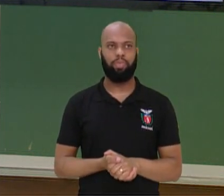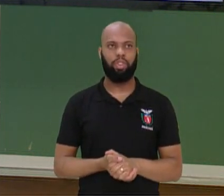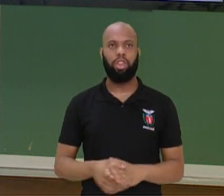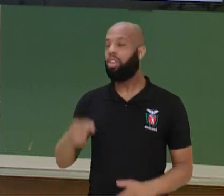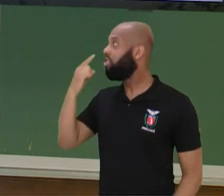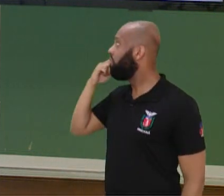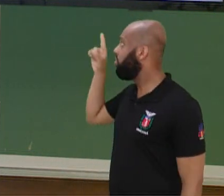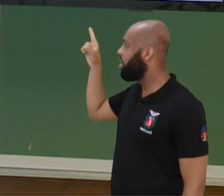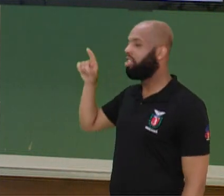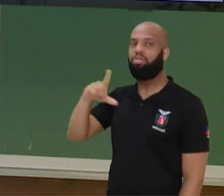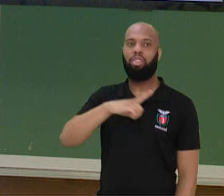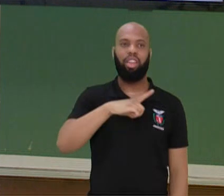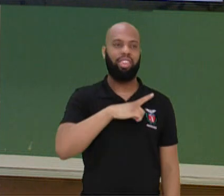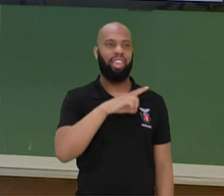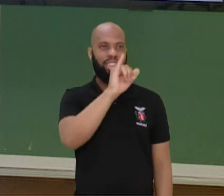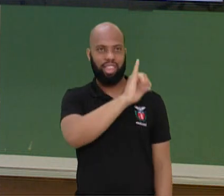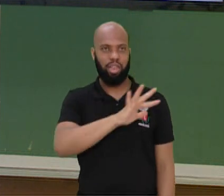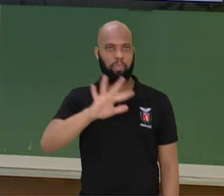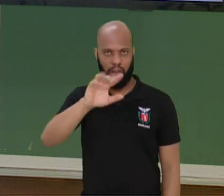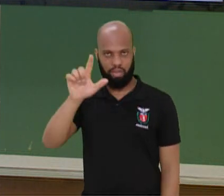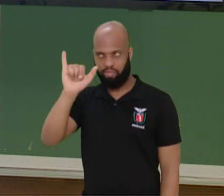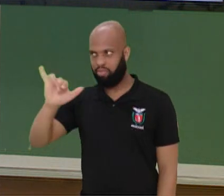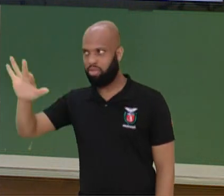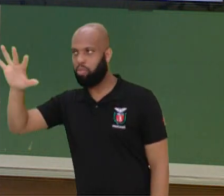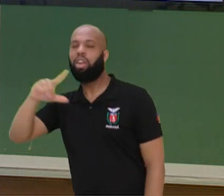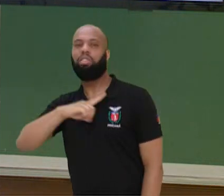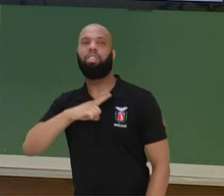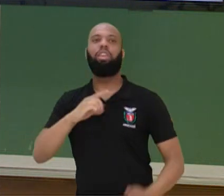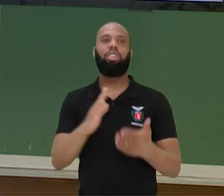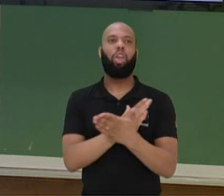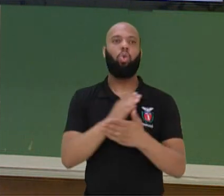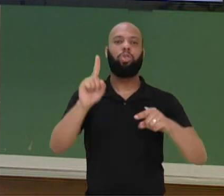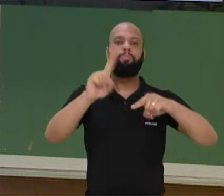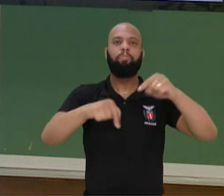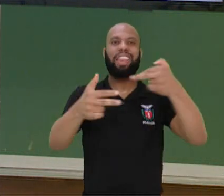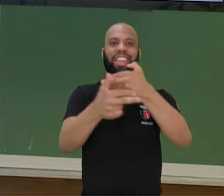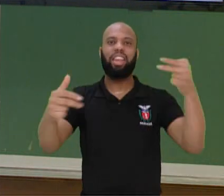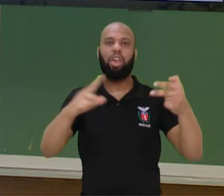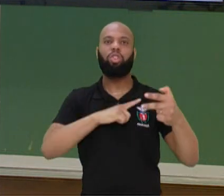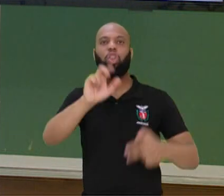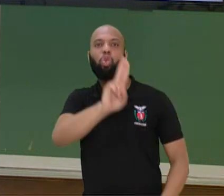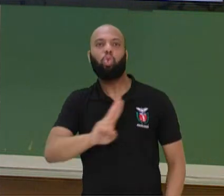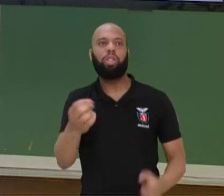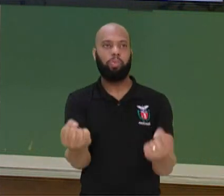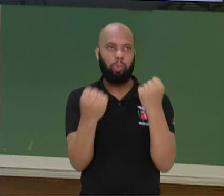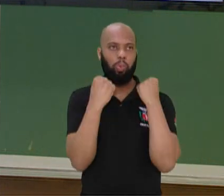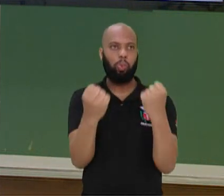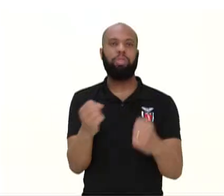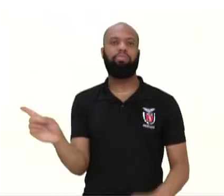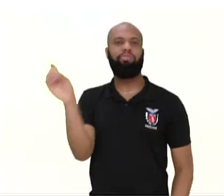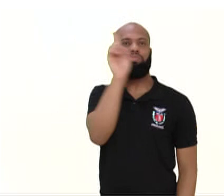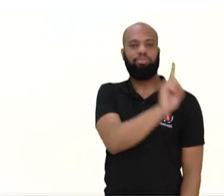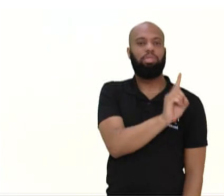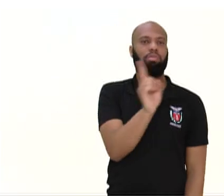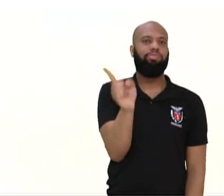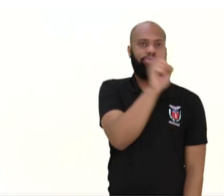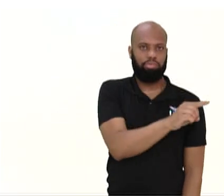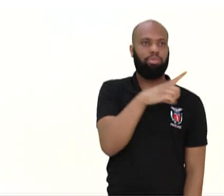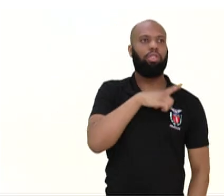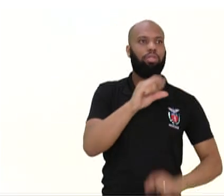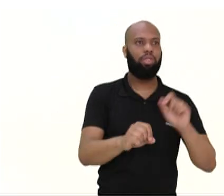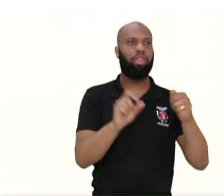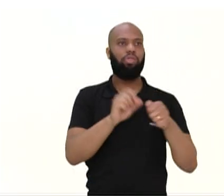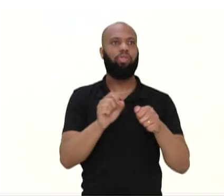Temos aqui uma imagem à direita de alguns equipamentos de musculação e à esquerda um indivíduo fazendo um exercício